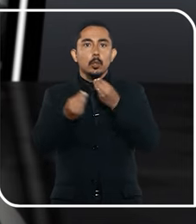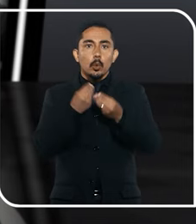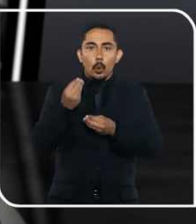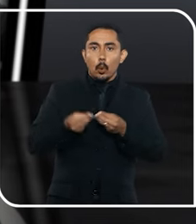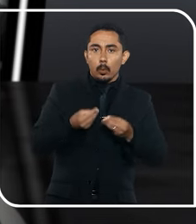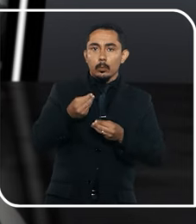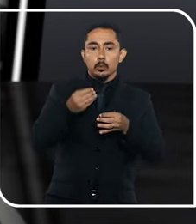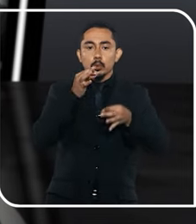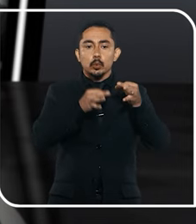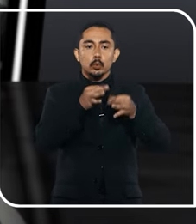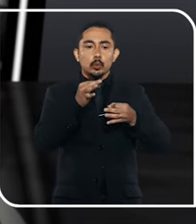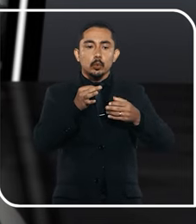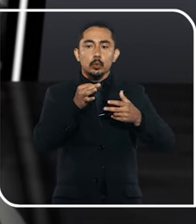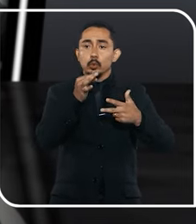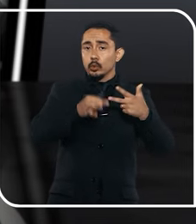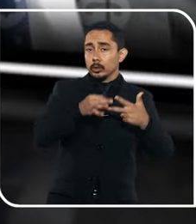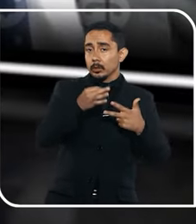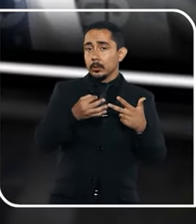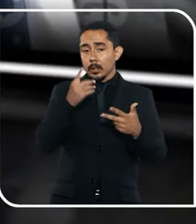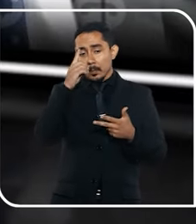a se comportar em relação a isso.